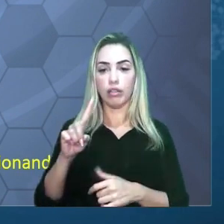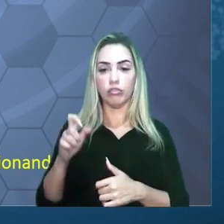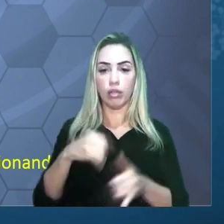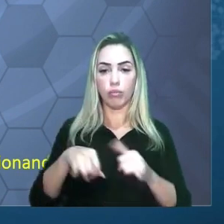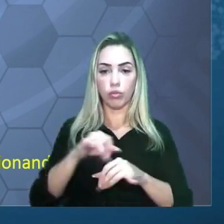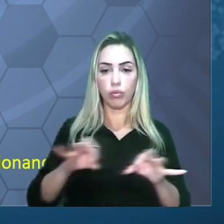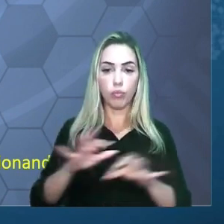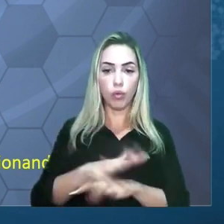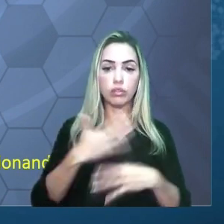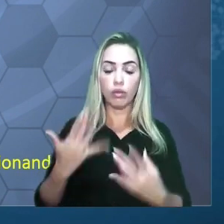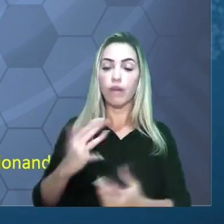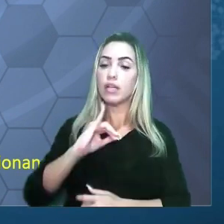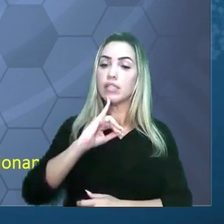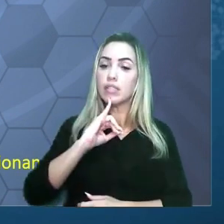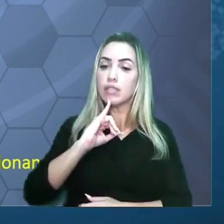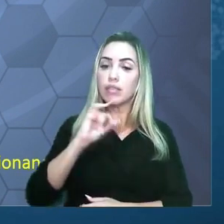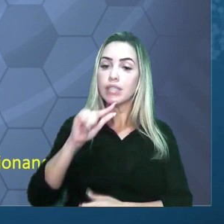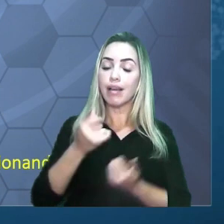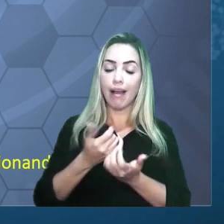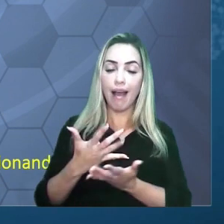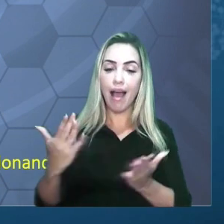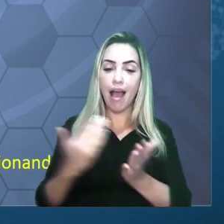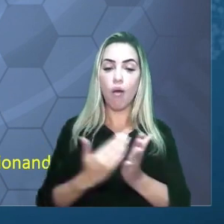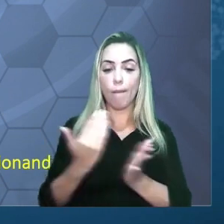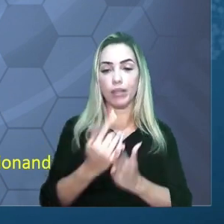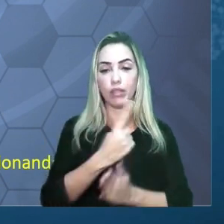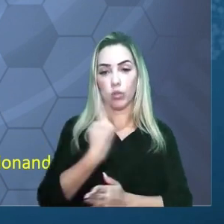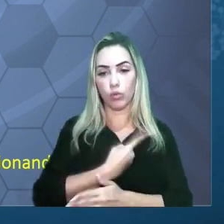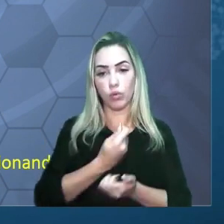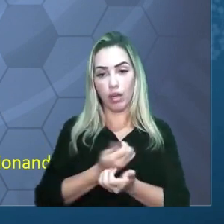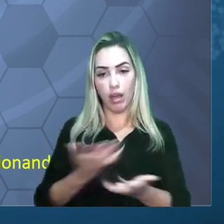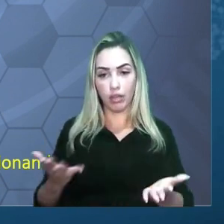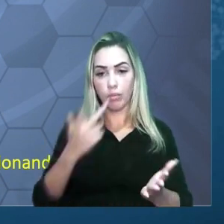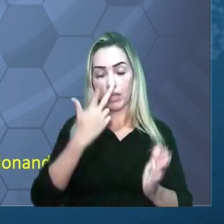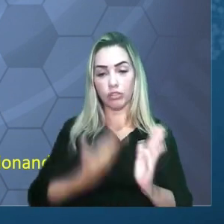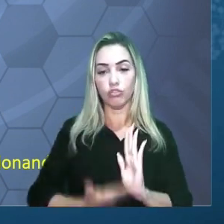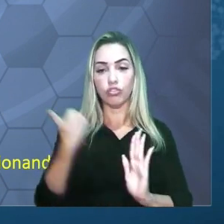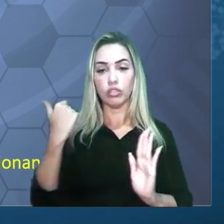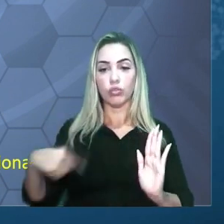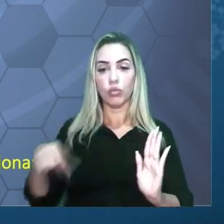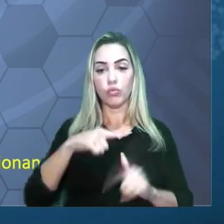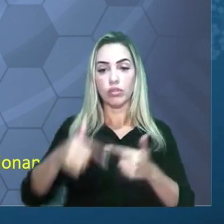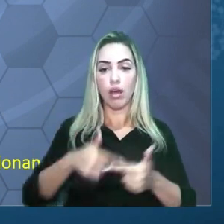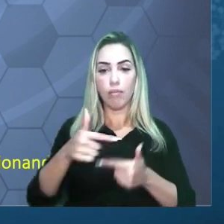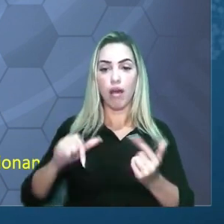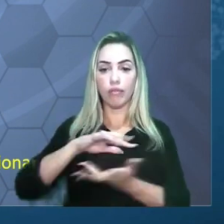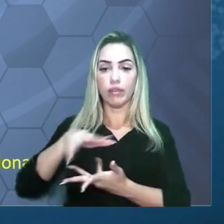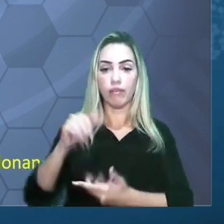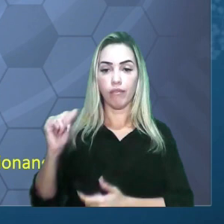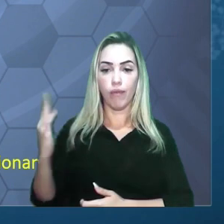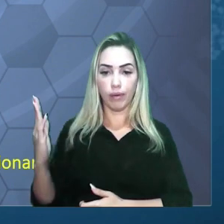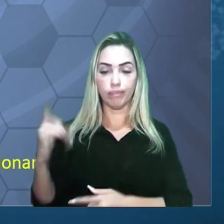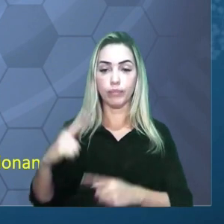é muito custoso. Isso aumenta muito o nosso orçamento e nos tira também dessa seara internacional. Por quê? Todas